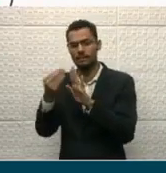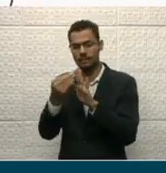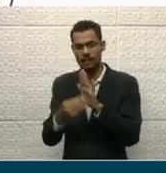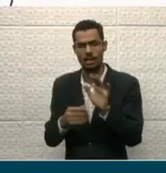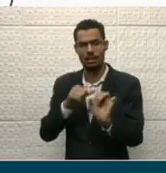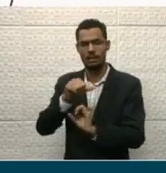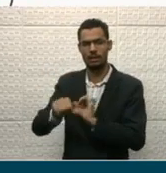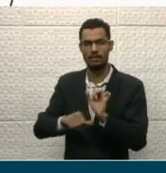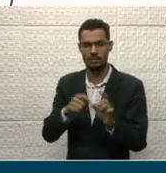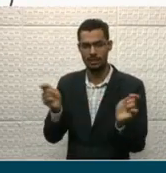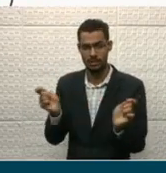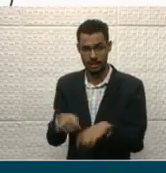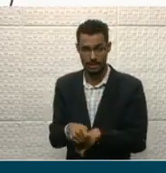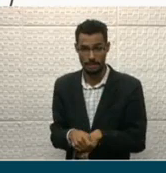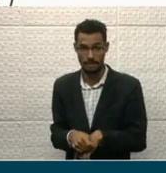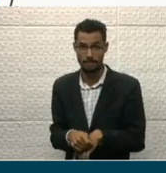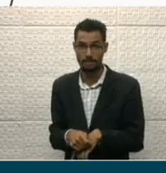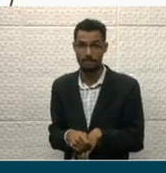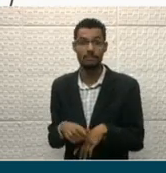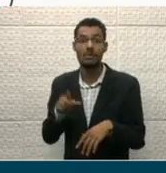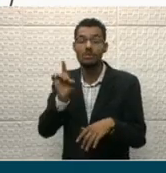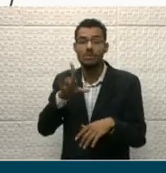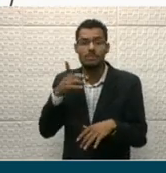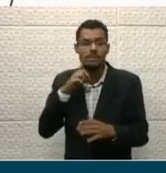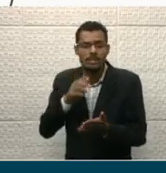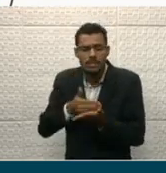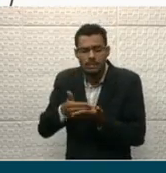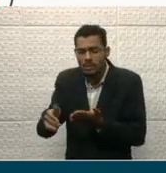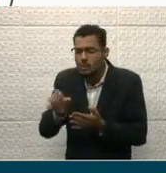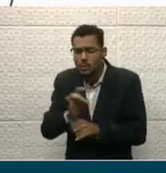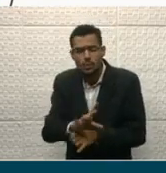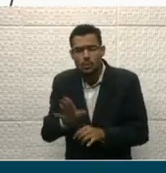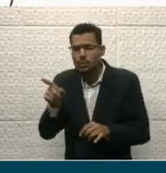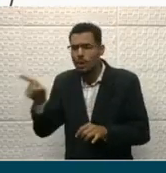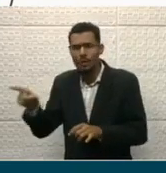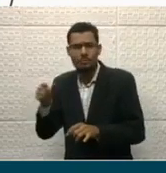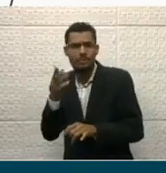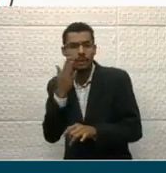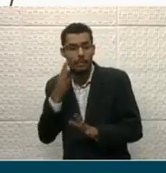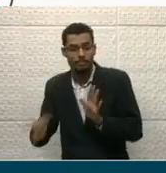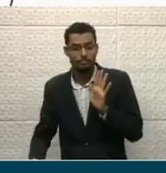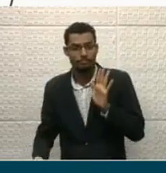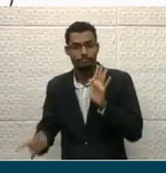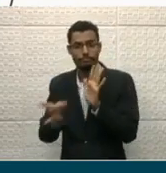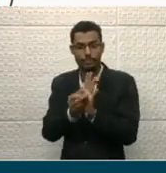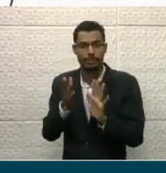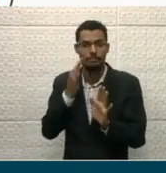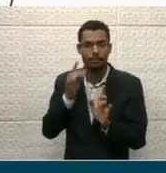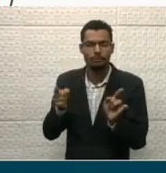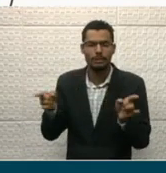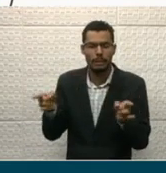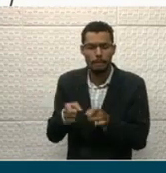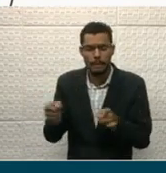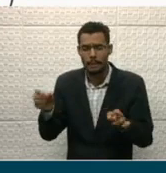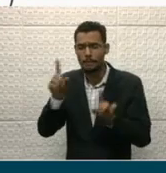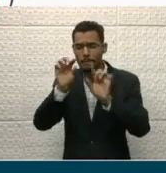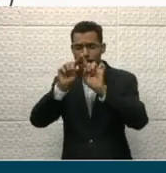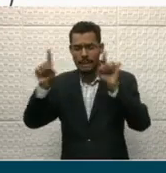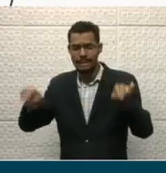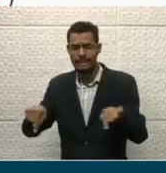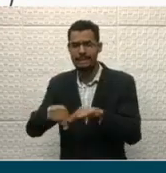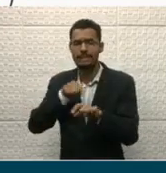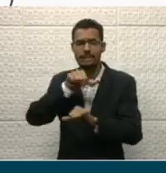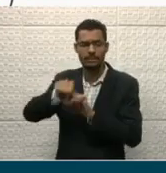transformação. Então, inicialmente, eu só tinha essa matriz. Eu identifiquei o tamanho da matriz, identifiquei a